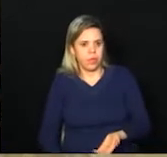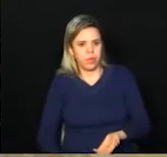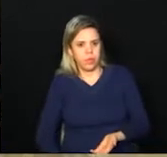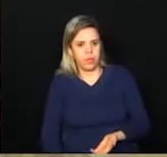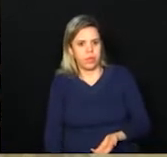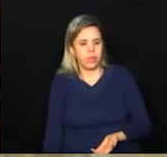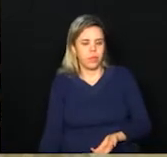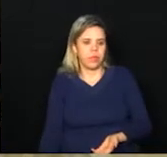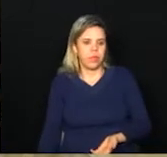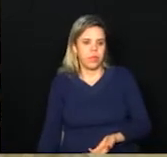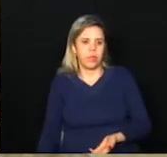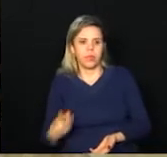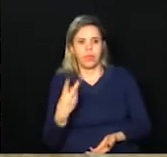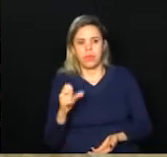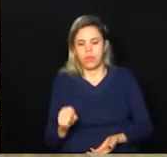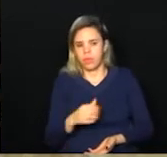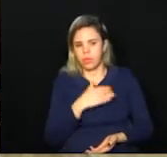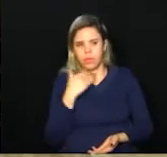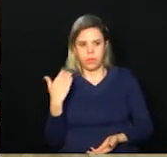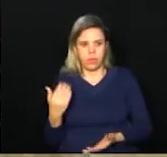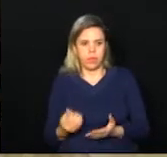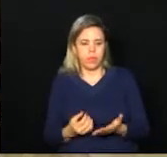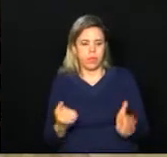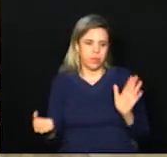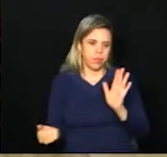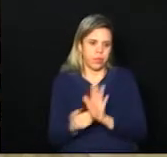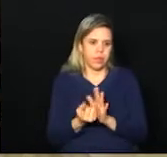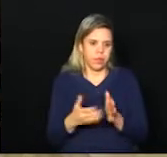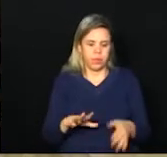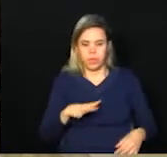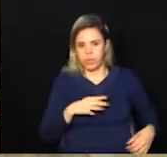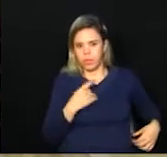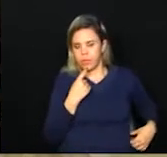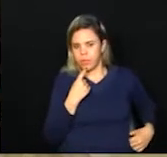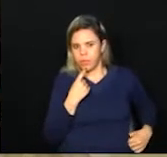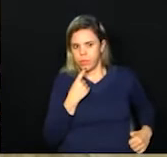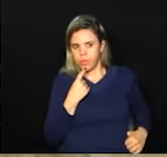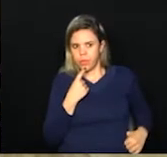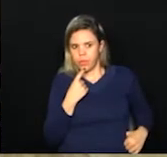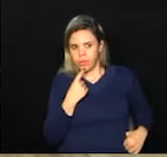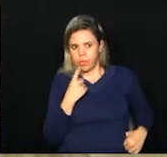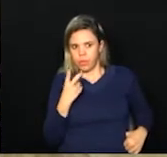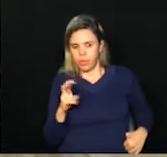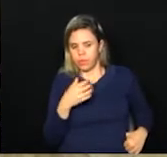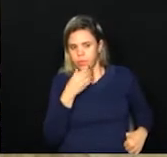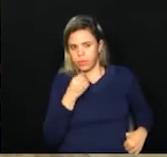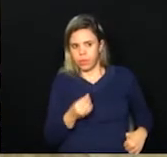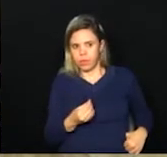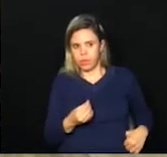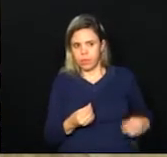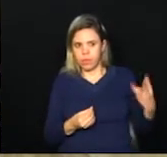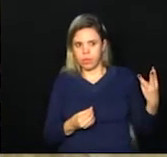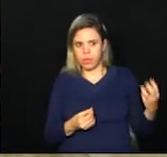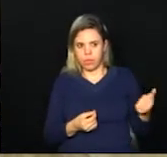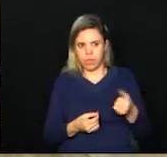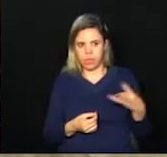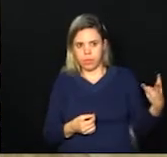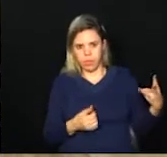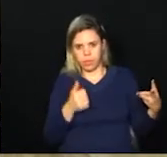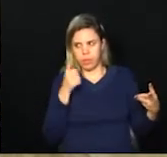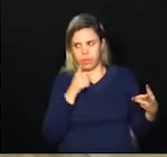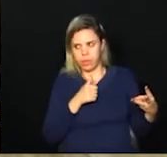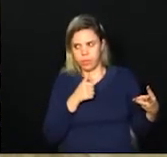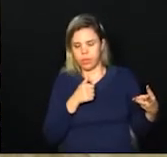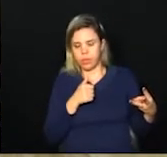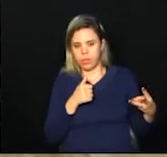mais 28 óbitos foram registrados na cidade de Campinas, 15 homens e 13 mulheres.